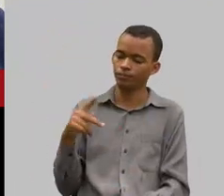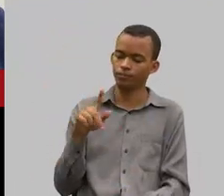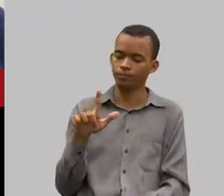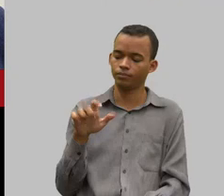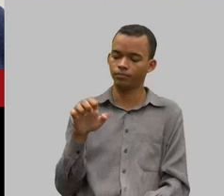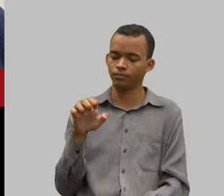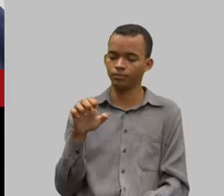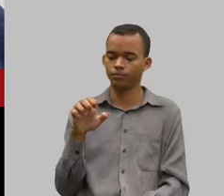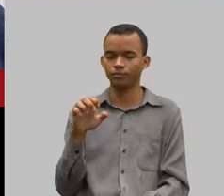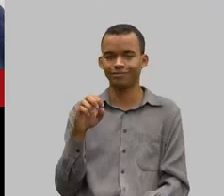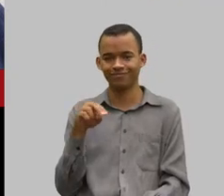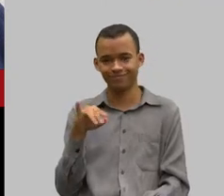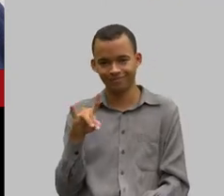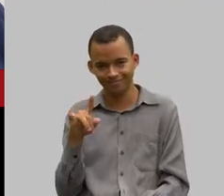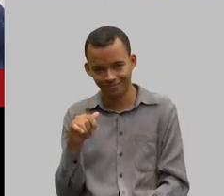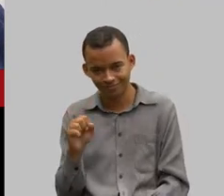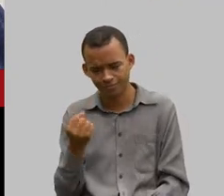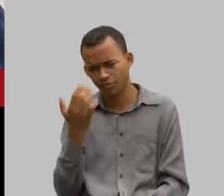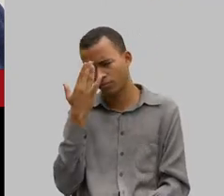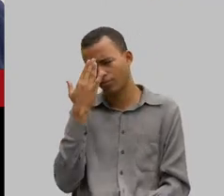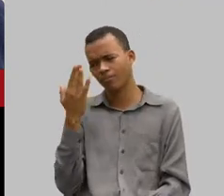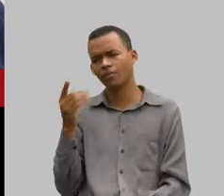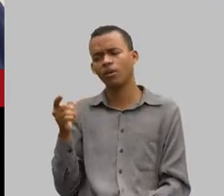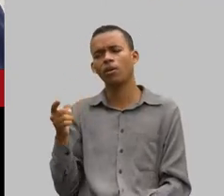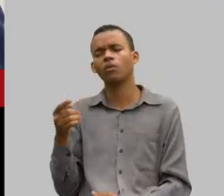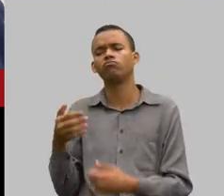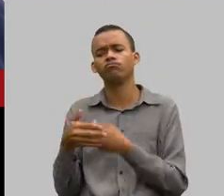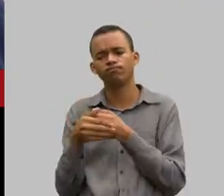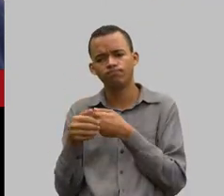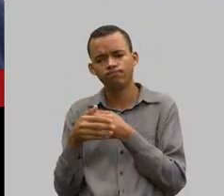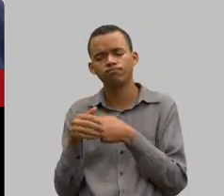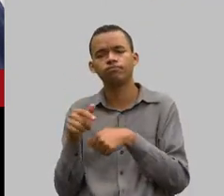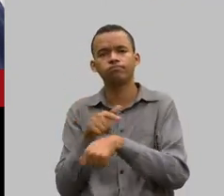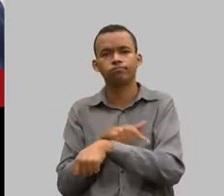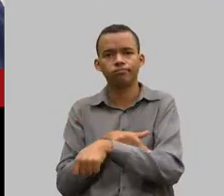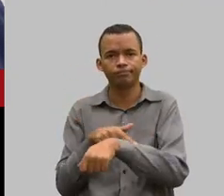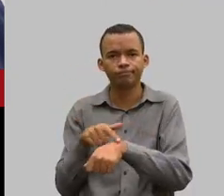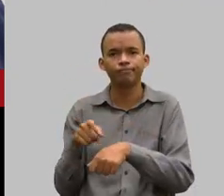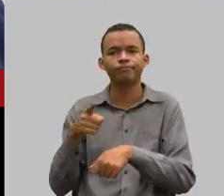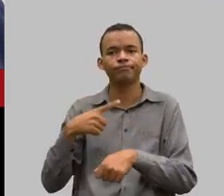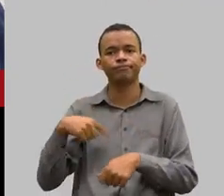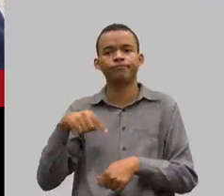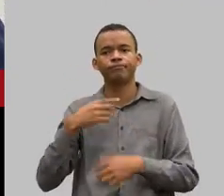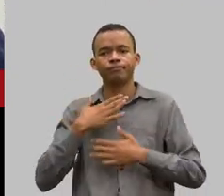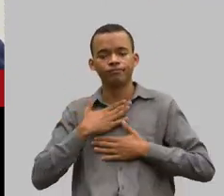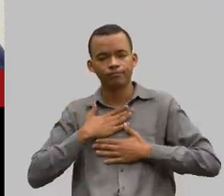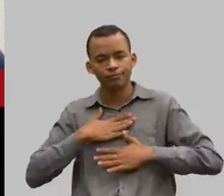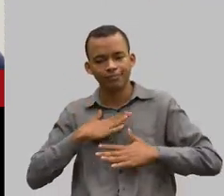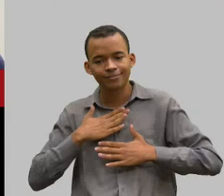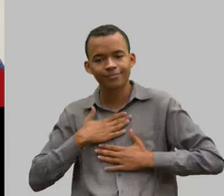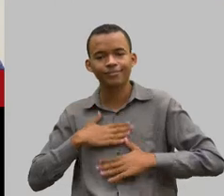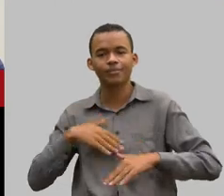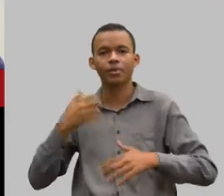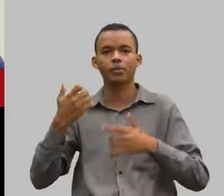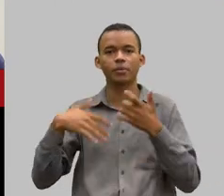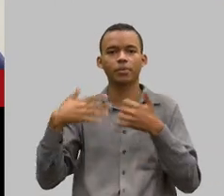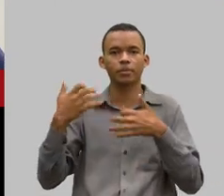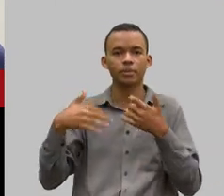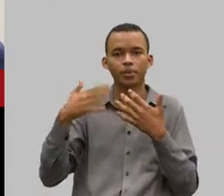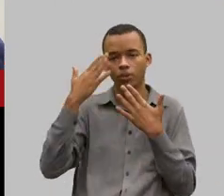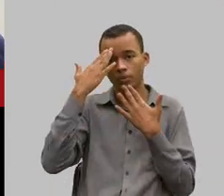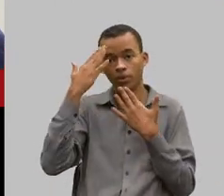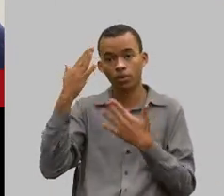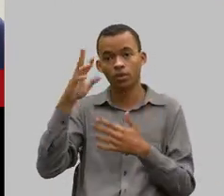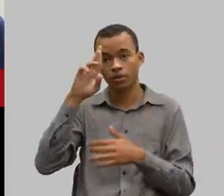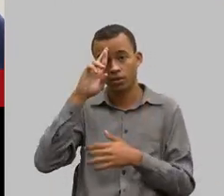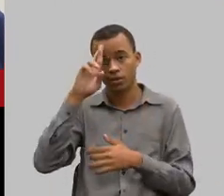leonilde pelo carinho pela gentileza e por ternos deixado à vontade aqui nas explanações agradecer o líder de governo